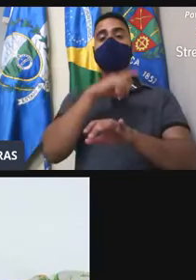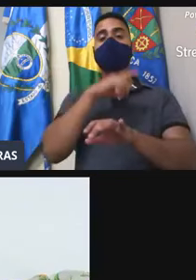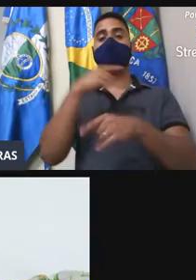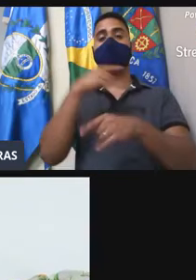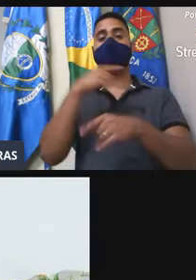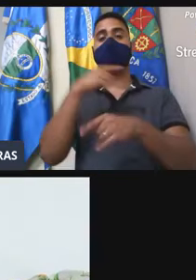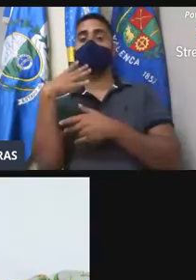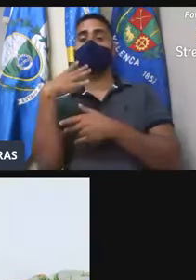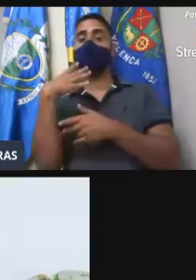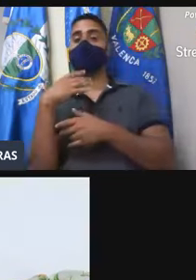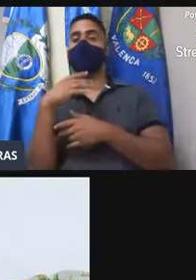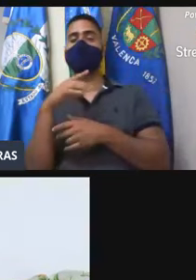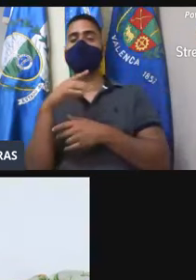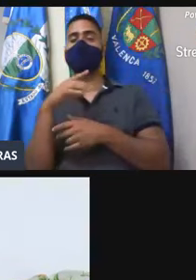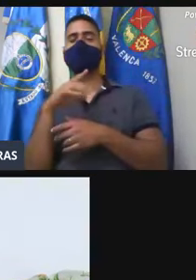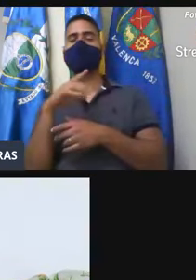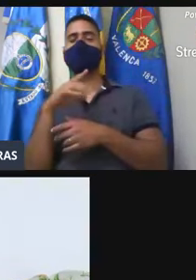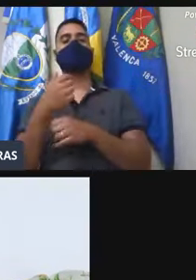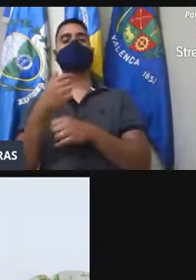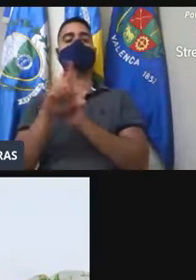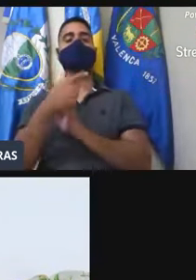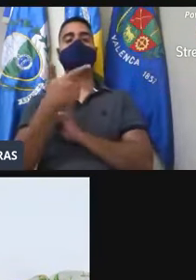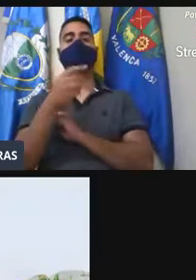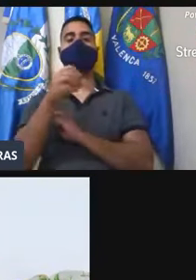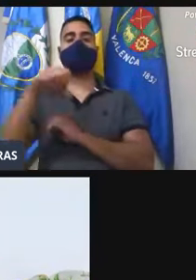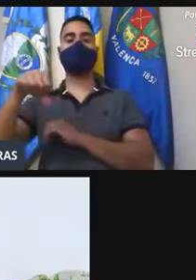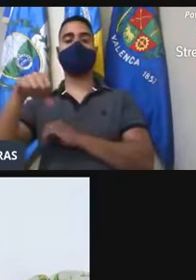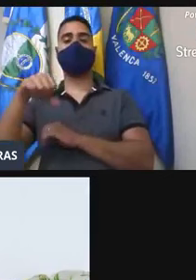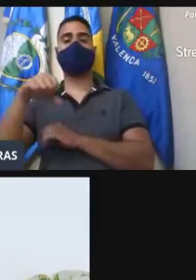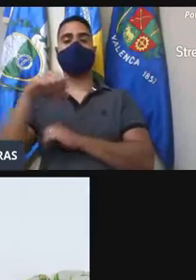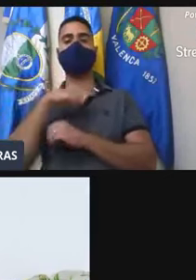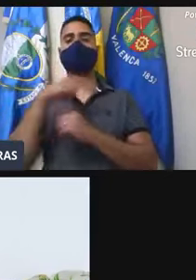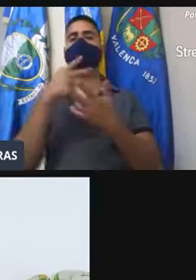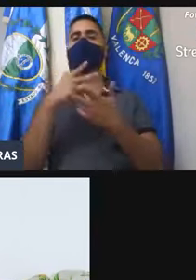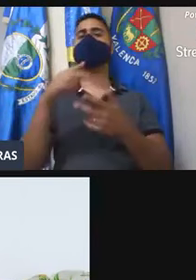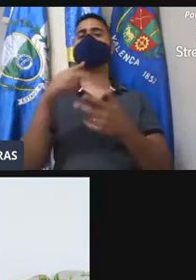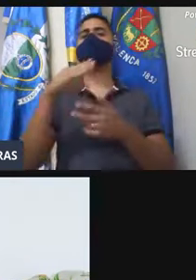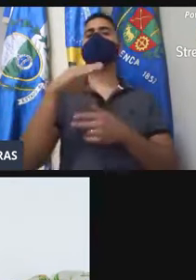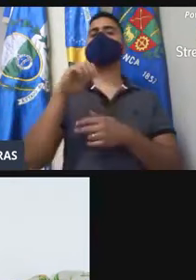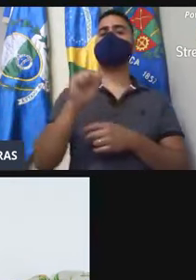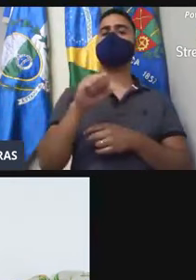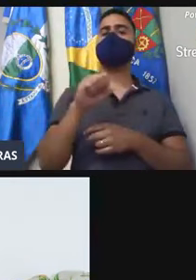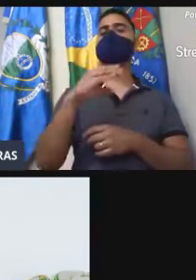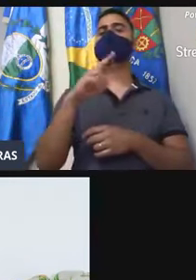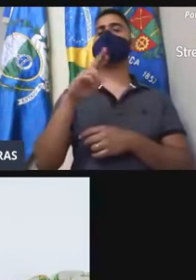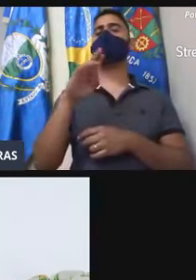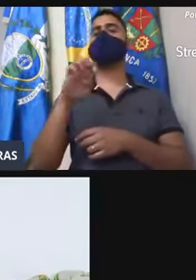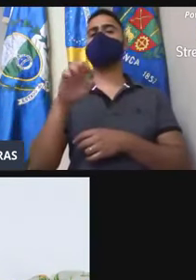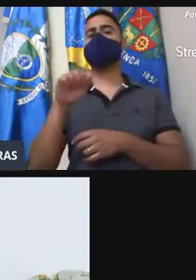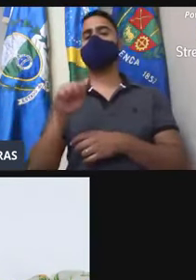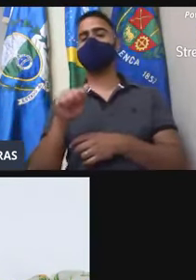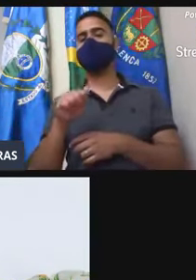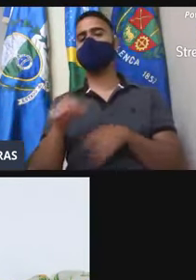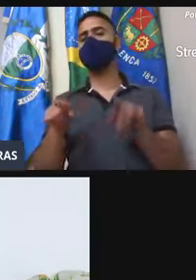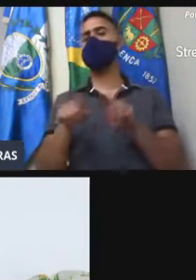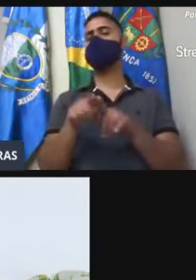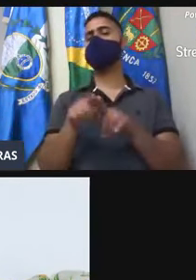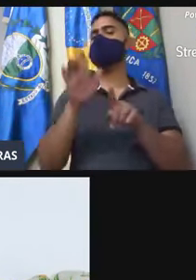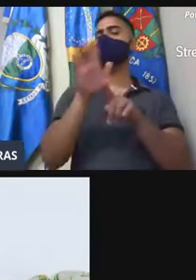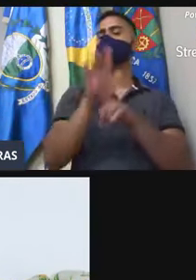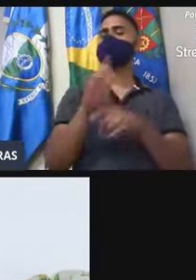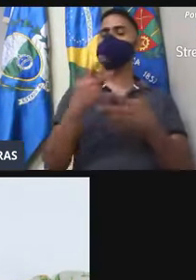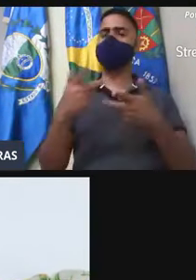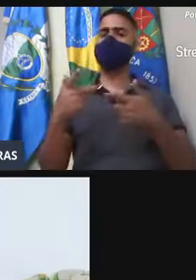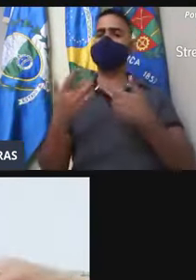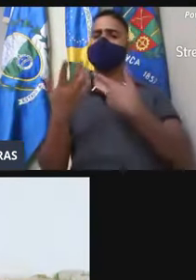de 2009. E tanto é que teve essas instalações dos CRAs, dos CREAs, dos próprios serviços de convivência. E